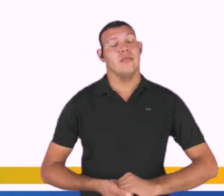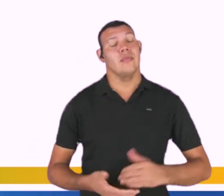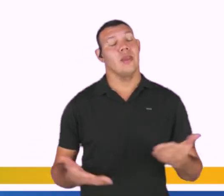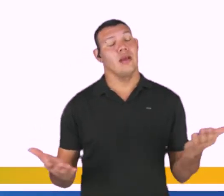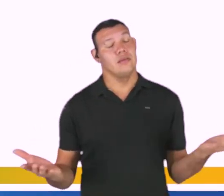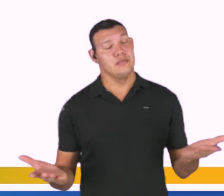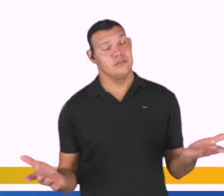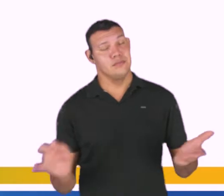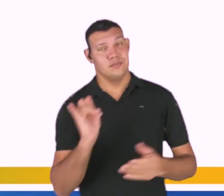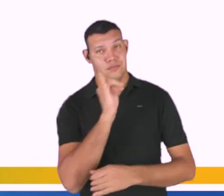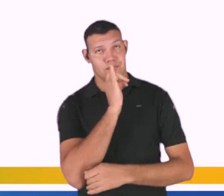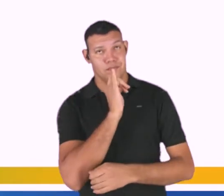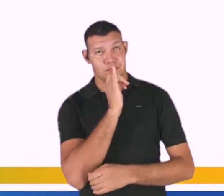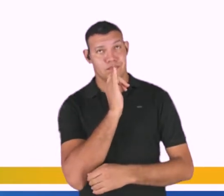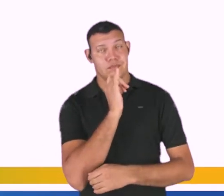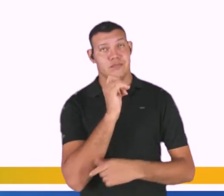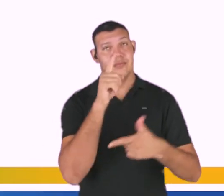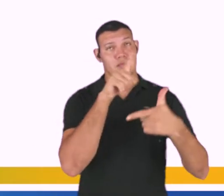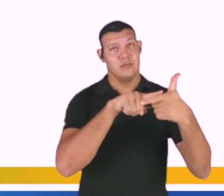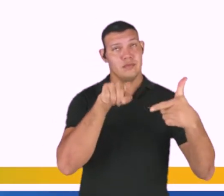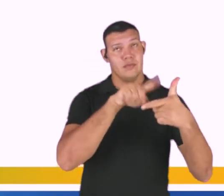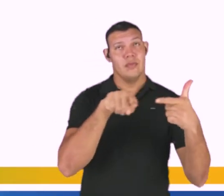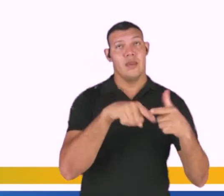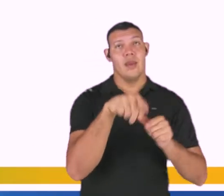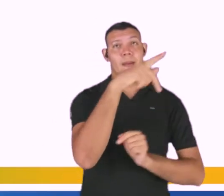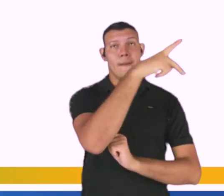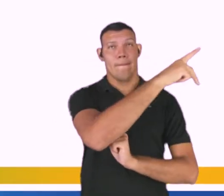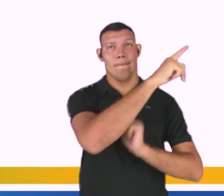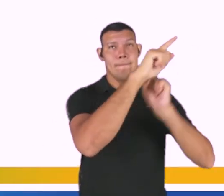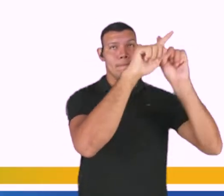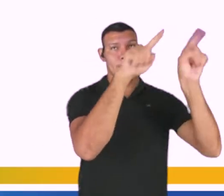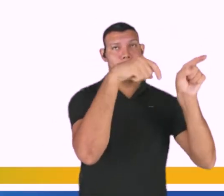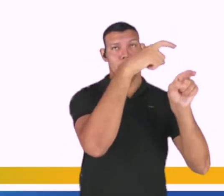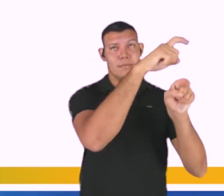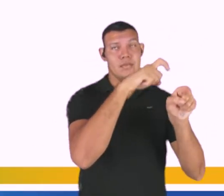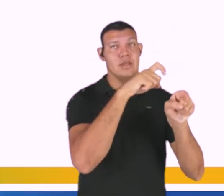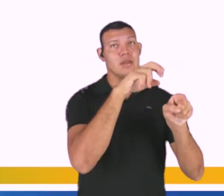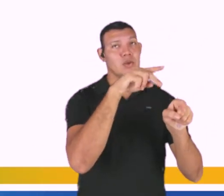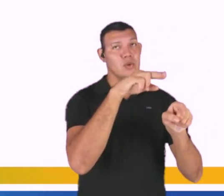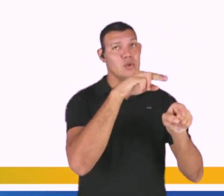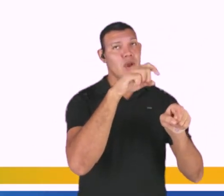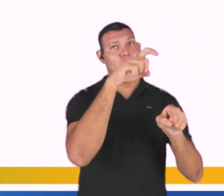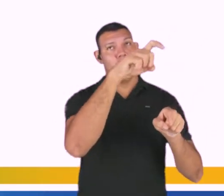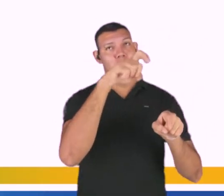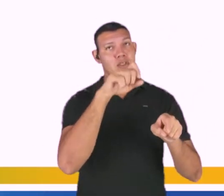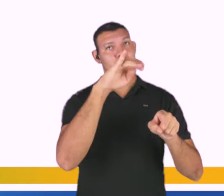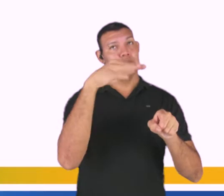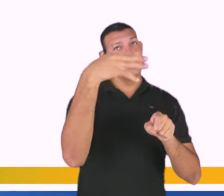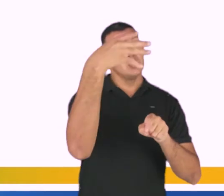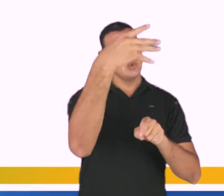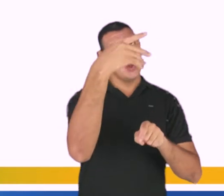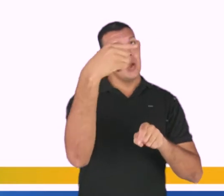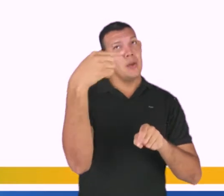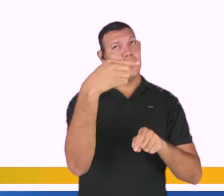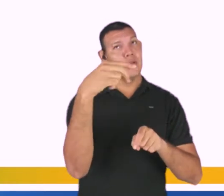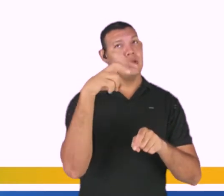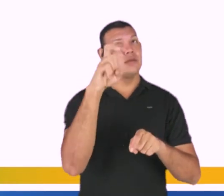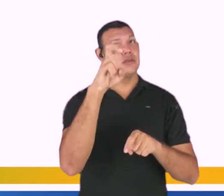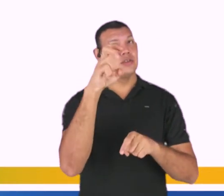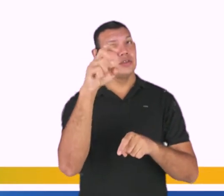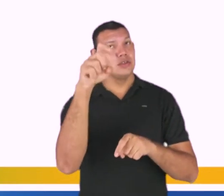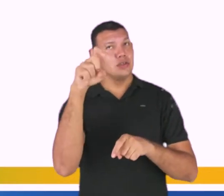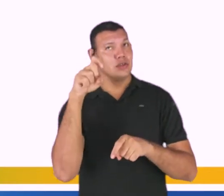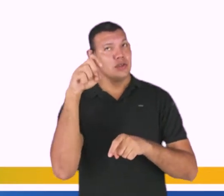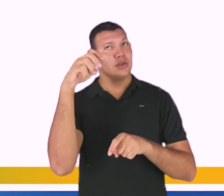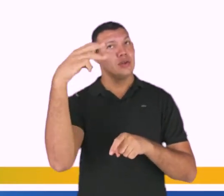consideremos como exemplo a divisão de peixes e aí vocês vejam como é que está à disposição é